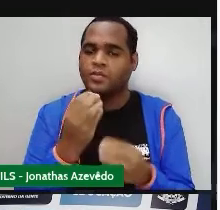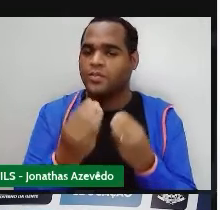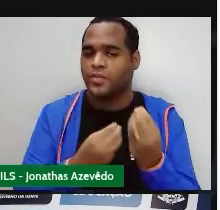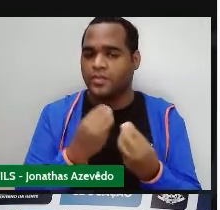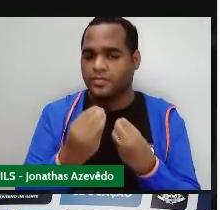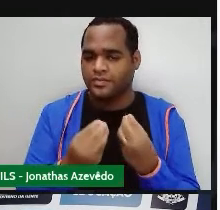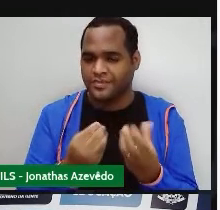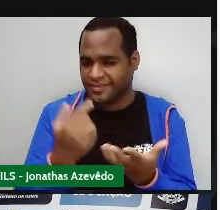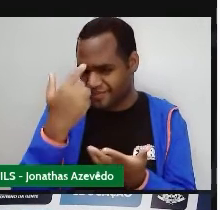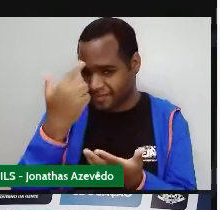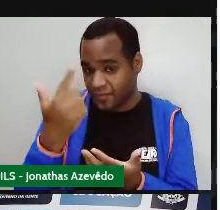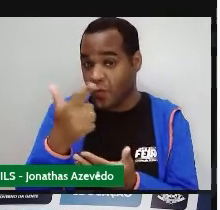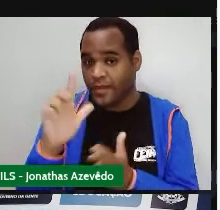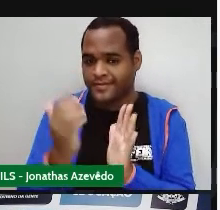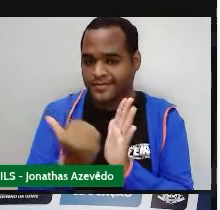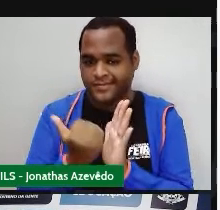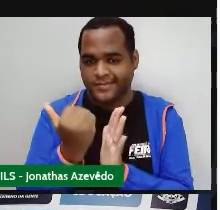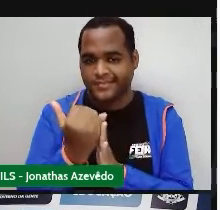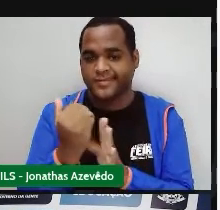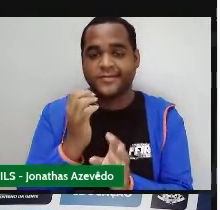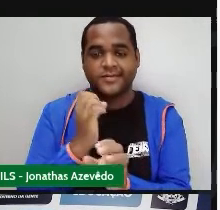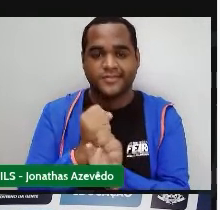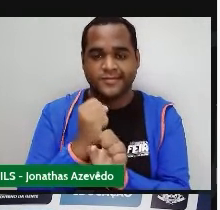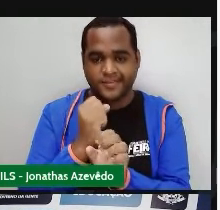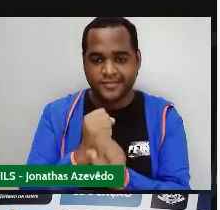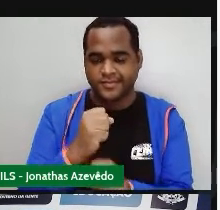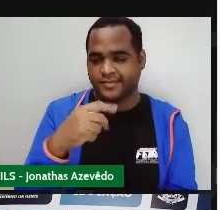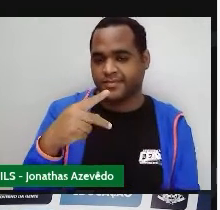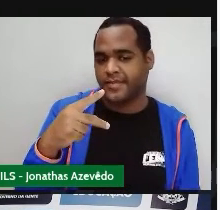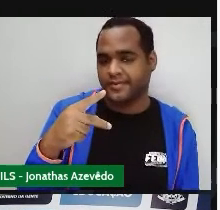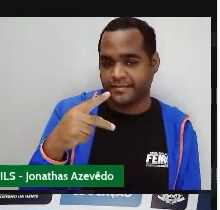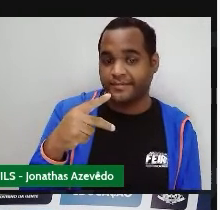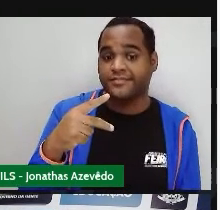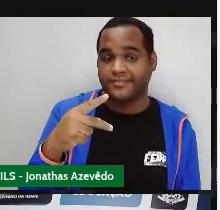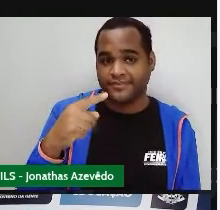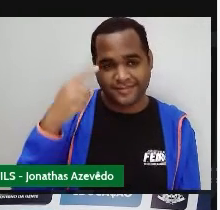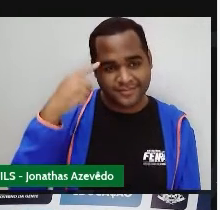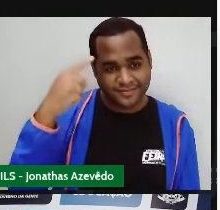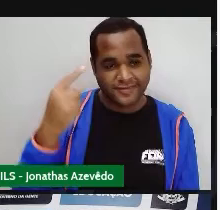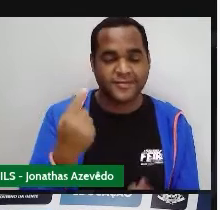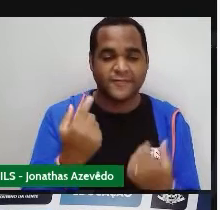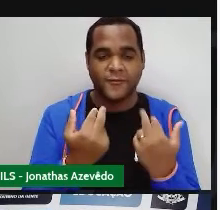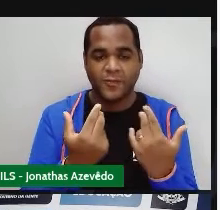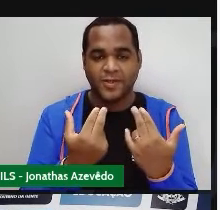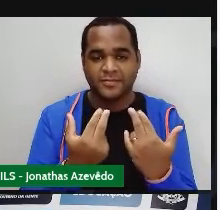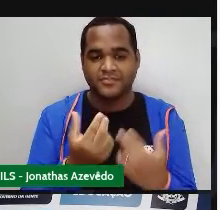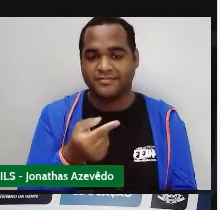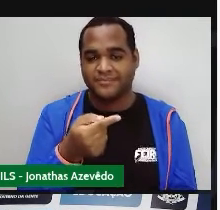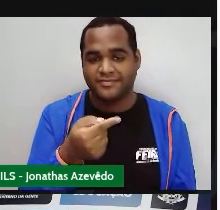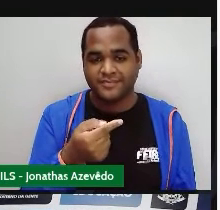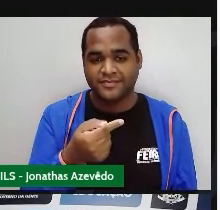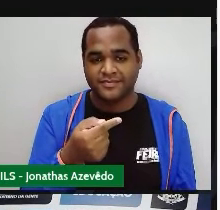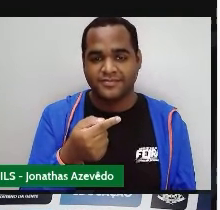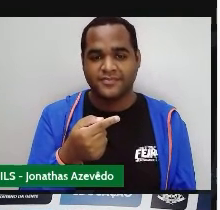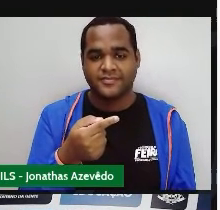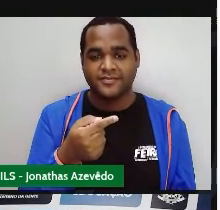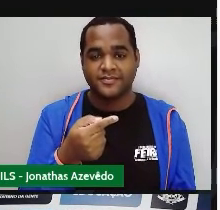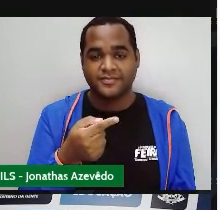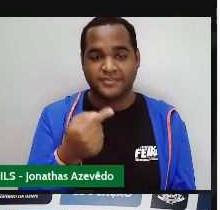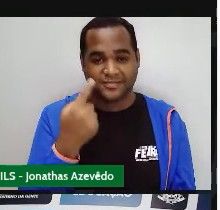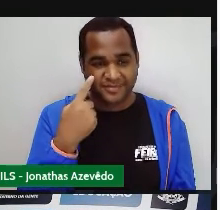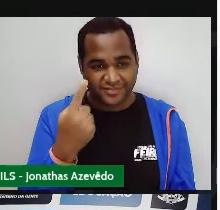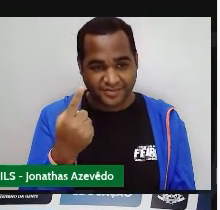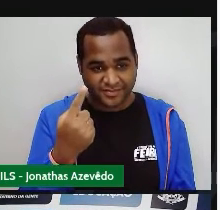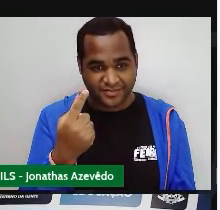de ser mais a quantidade de pirâmides que a gente está chamando de p isso é igual a 7 e aparece